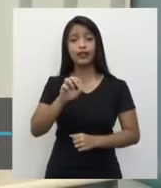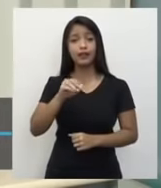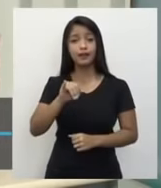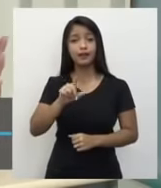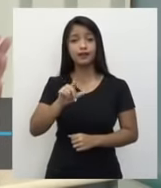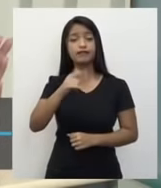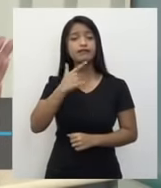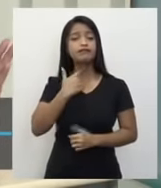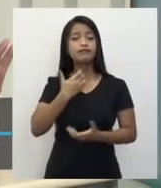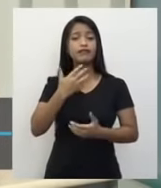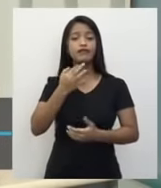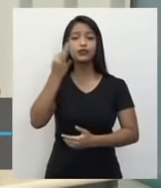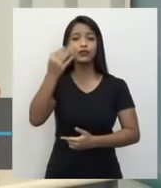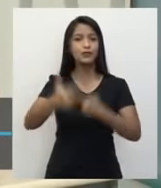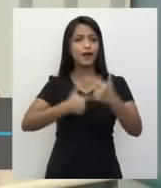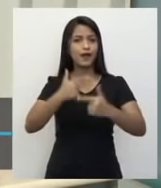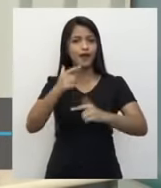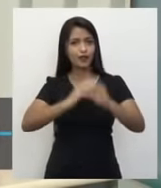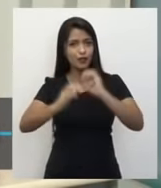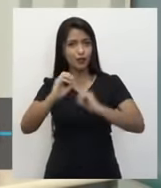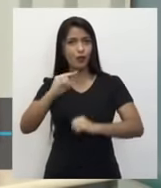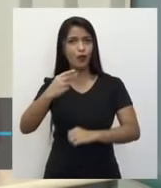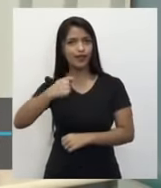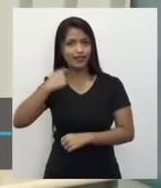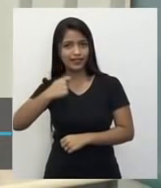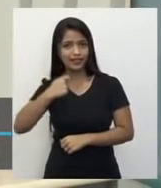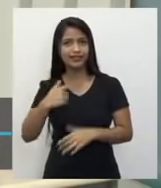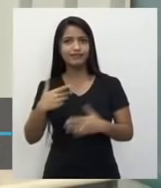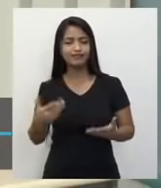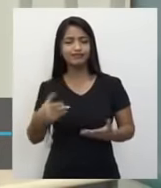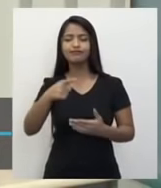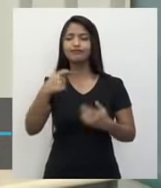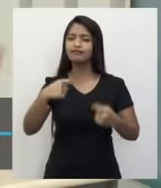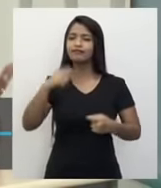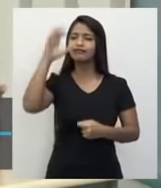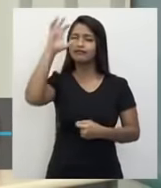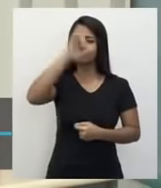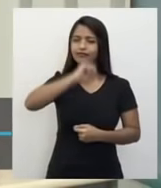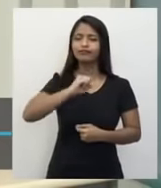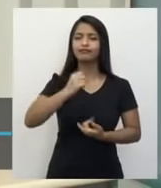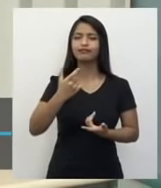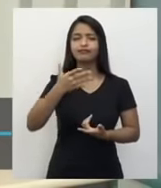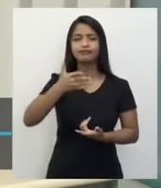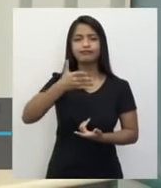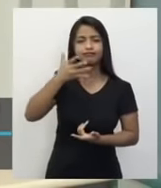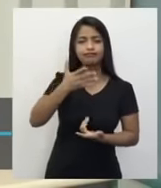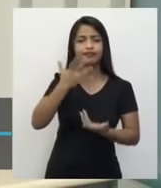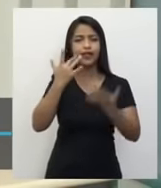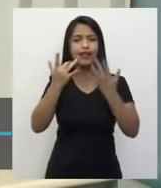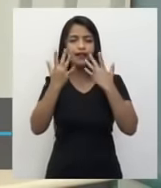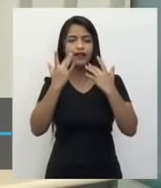gente tem que se ambientar com as palavras do teatro, se